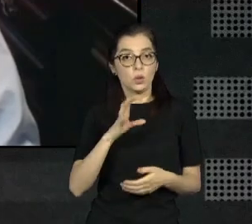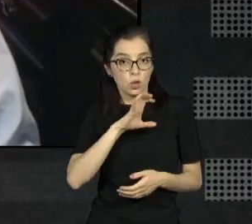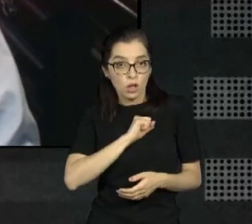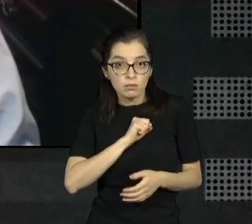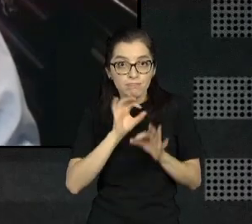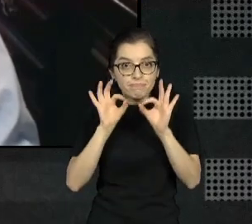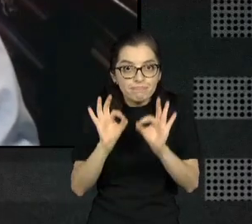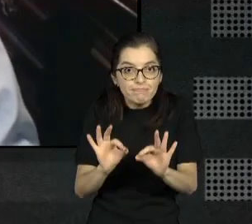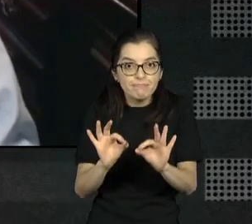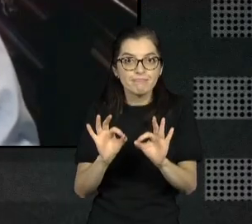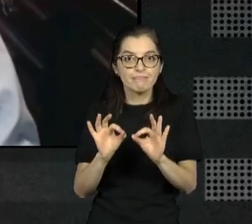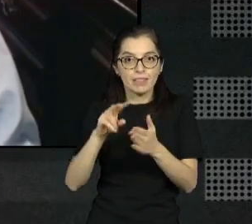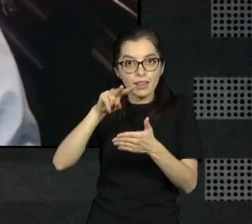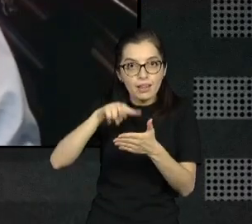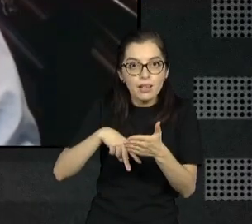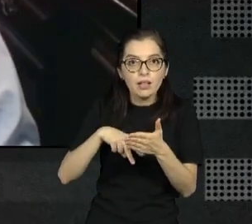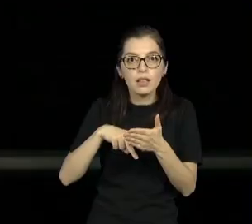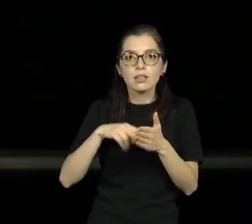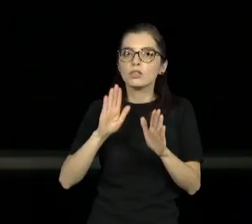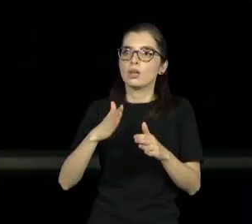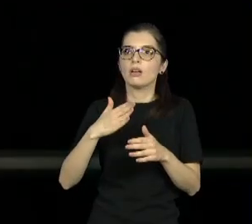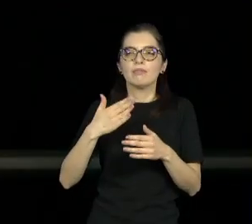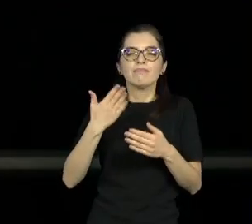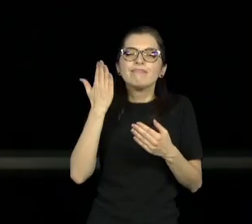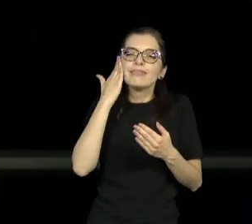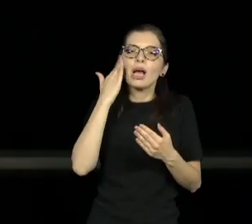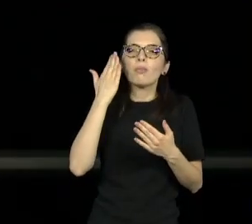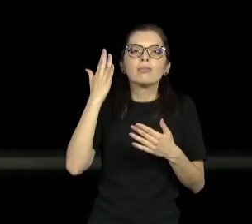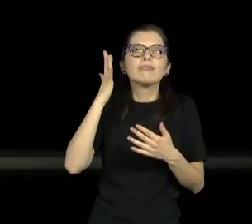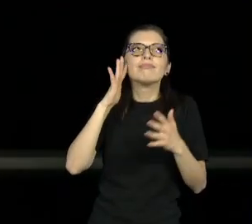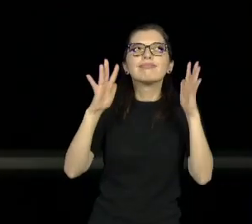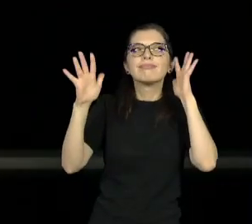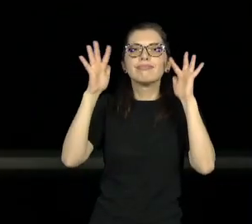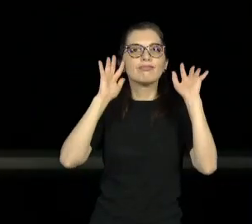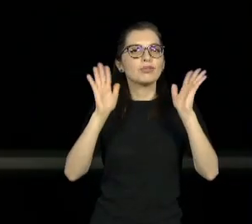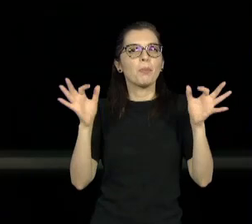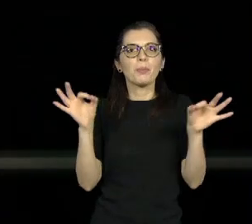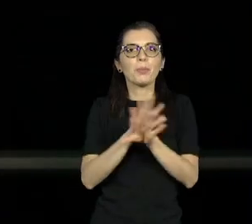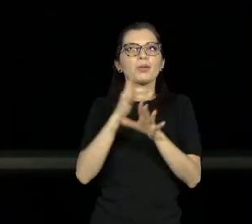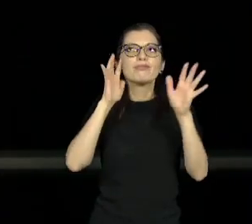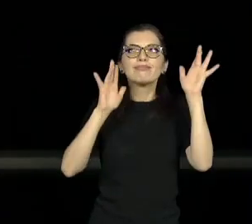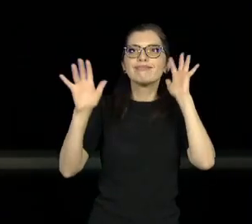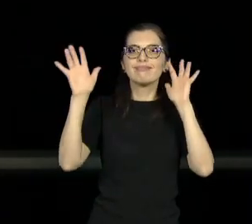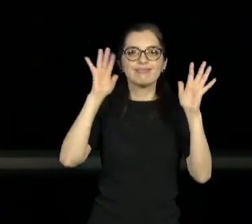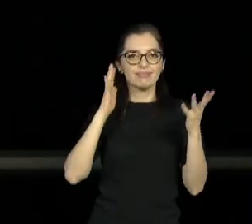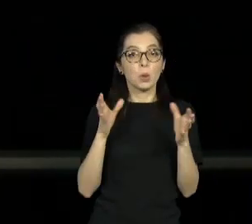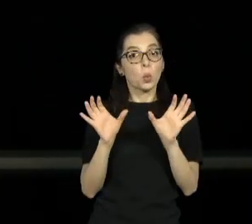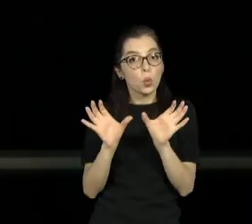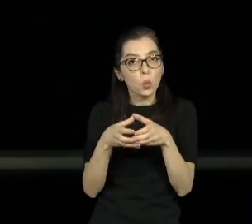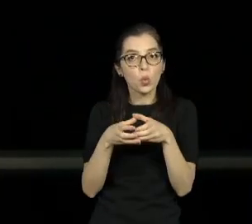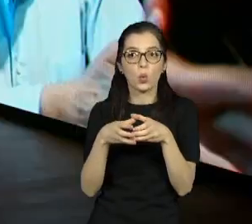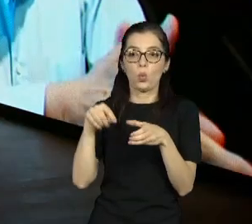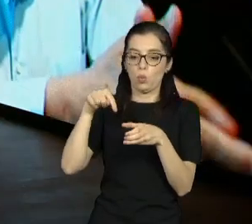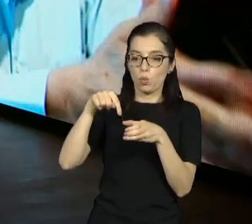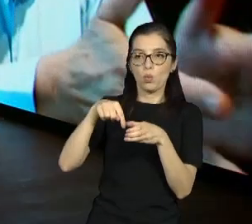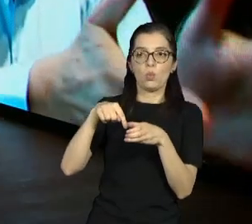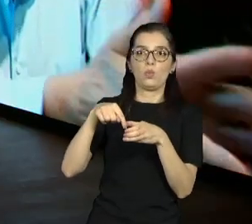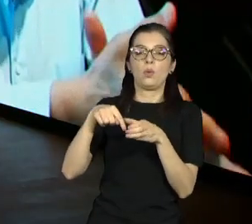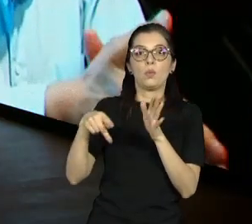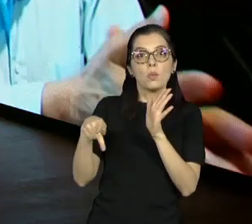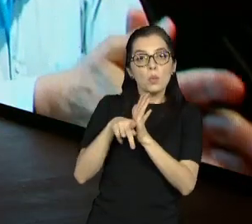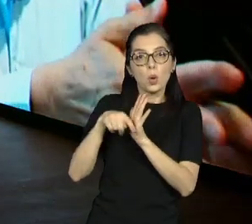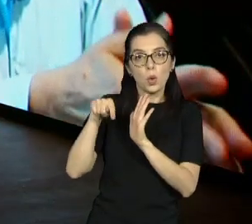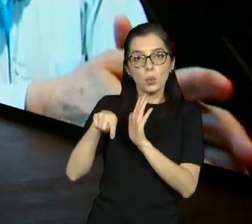conhece a filosofia também, que norteia a nossa produção. Então, juntando tudo isso, você tem um sujeito,